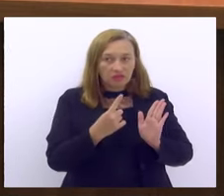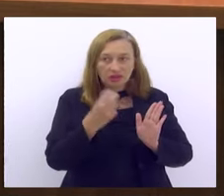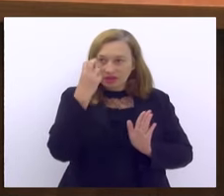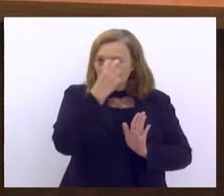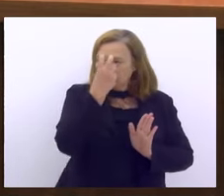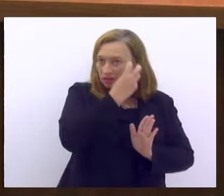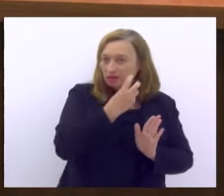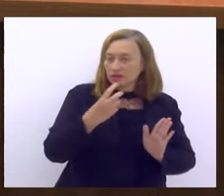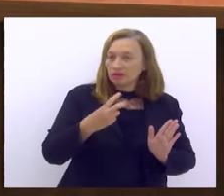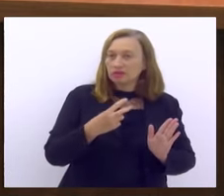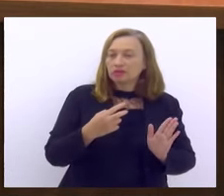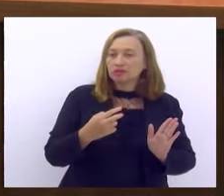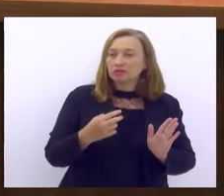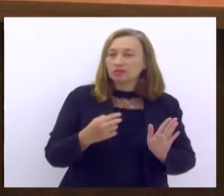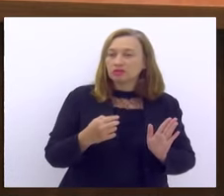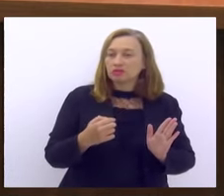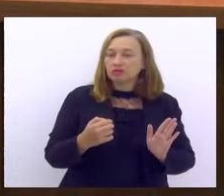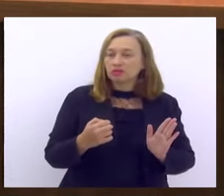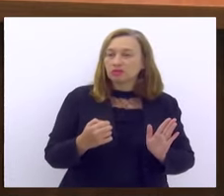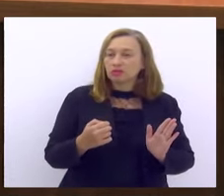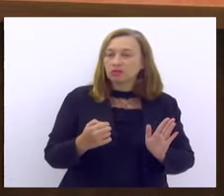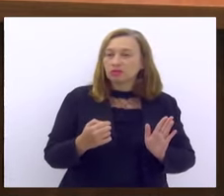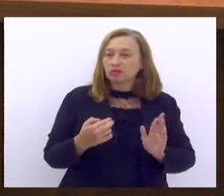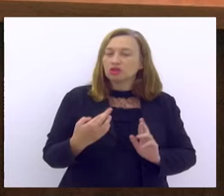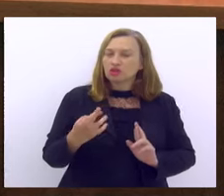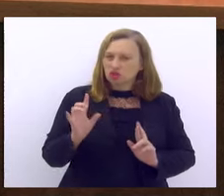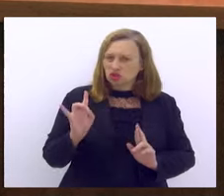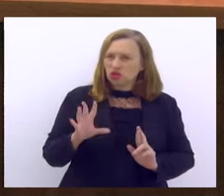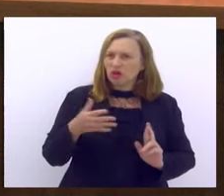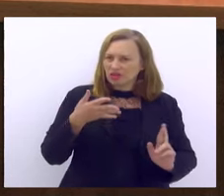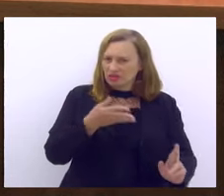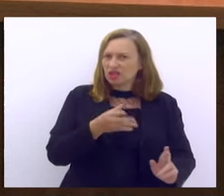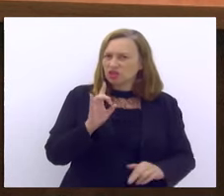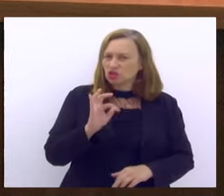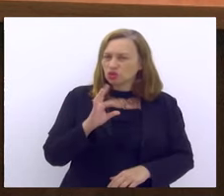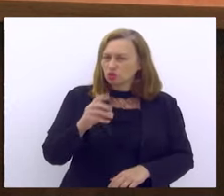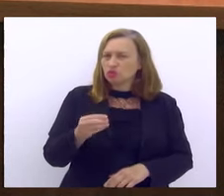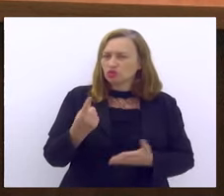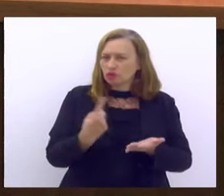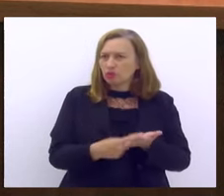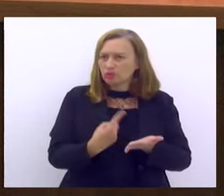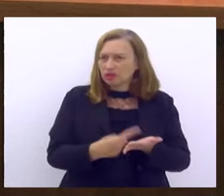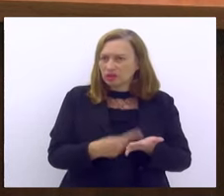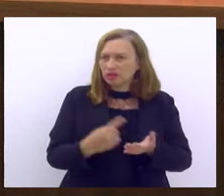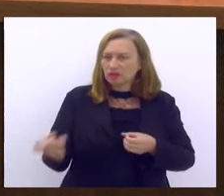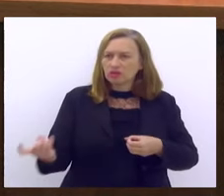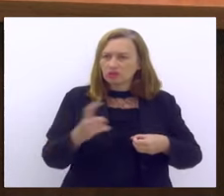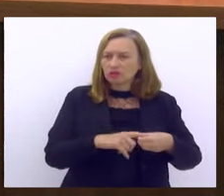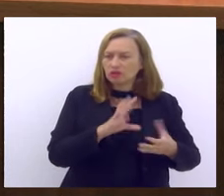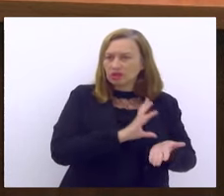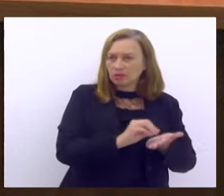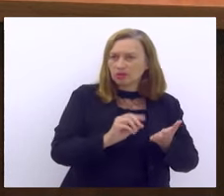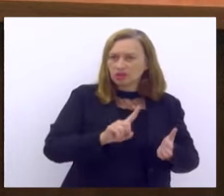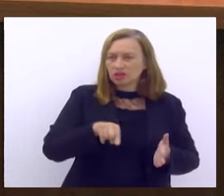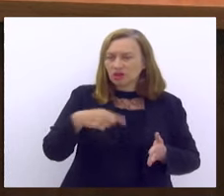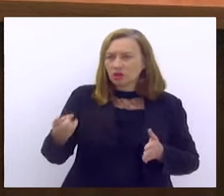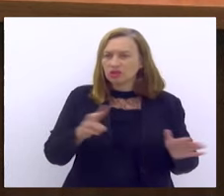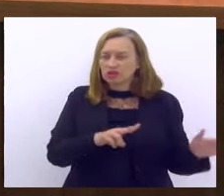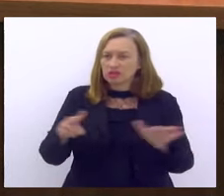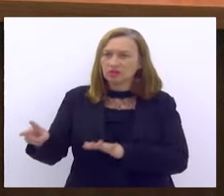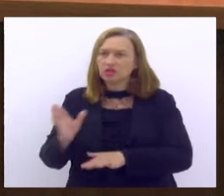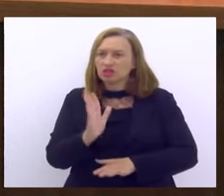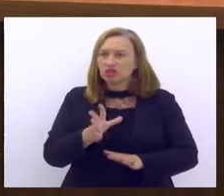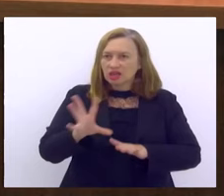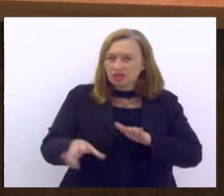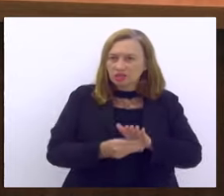gente acerte, só referendando aqui o que foi combinado, para retorno na pauta da próxima semana, para a gente já ter